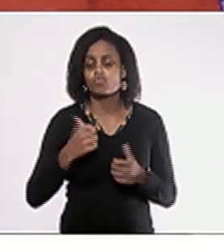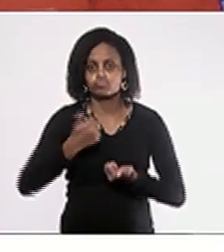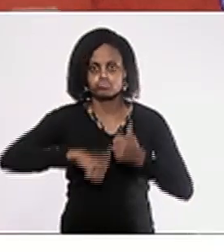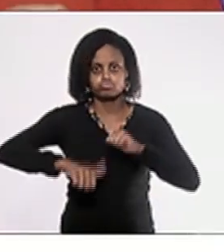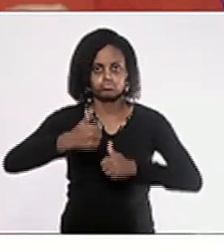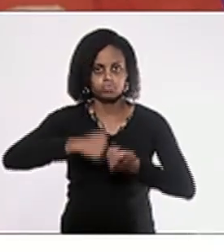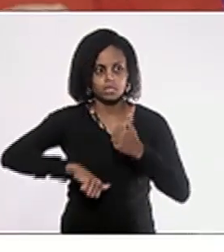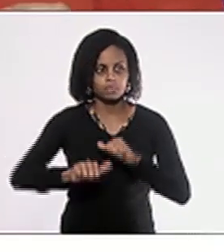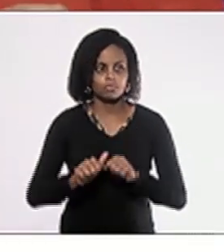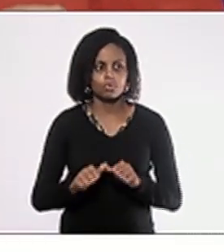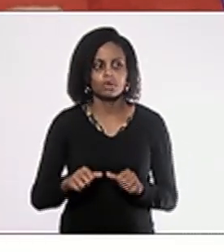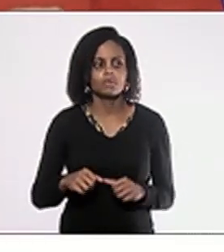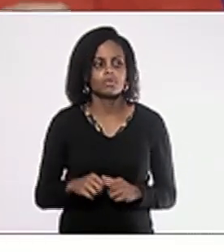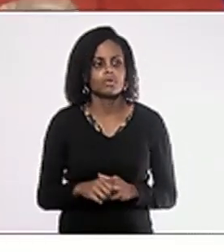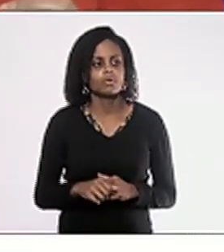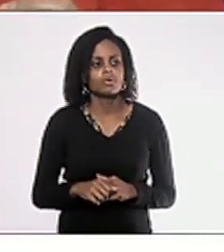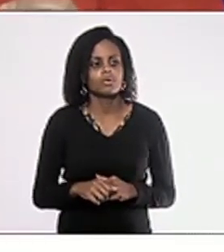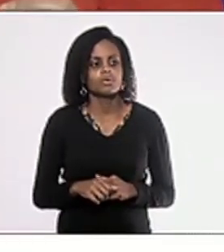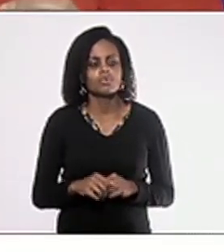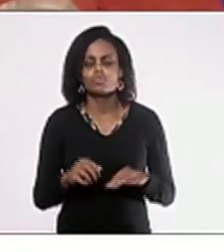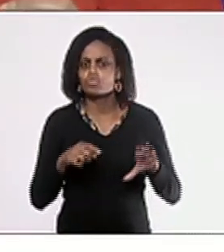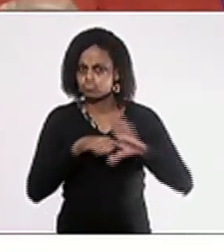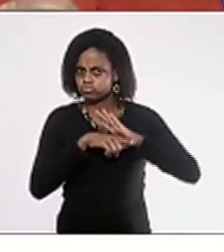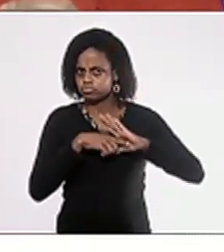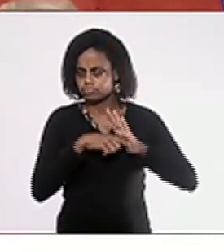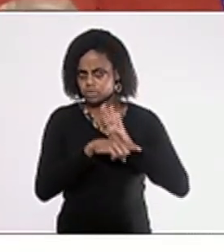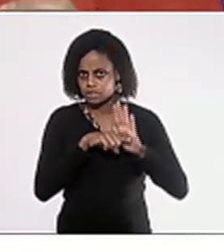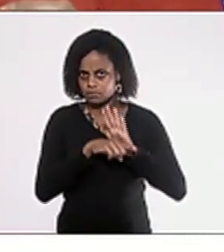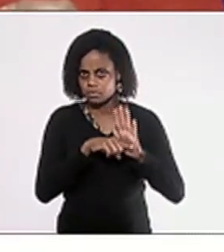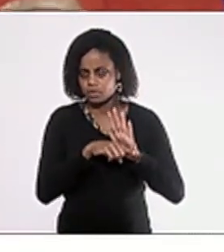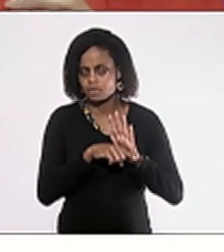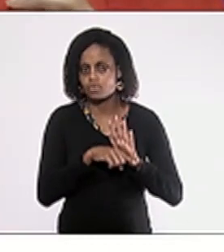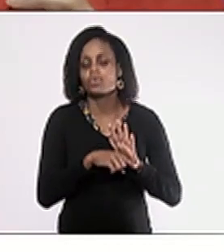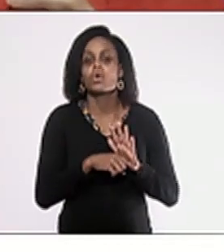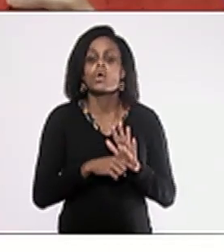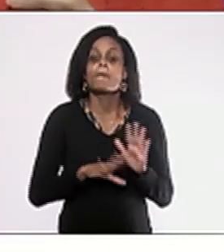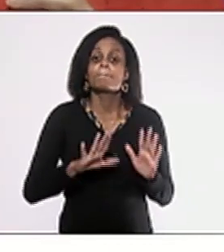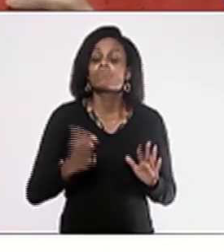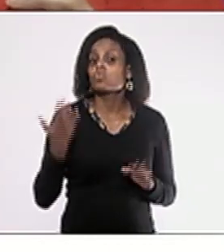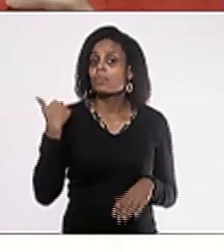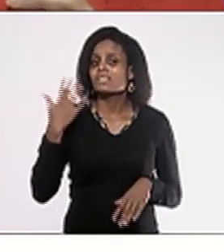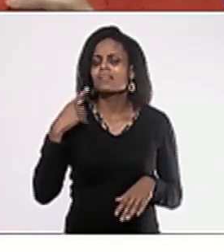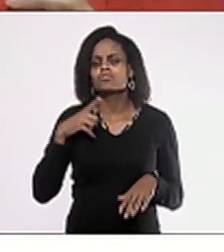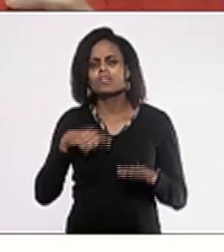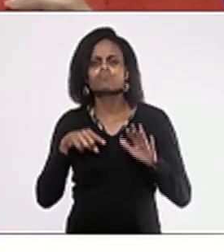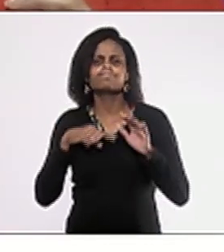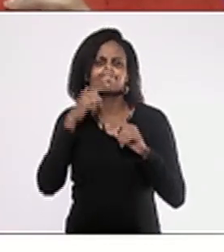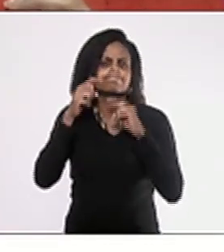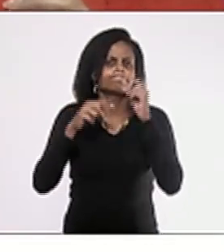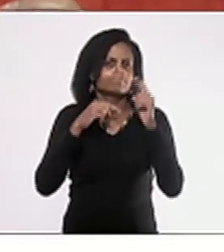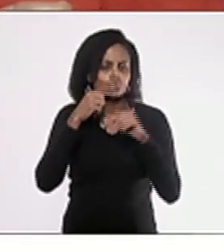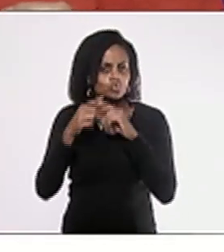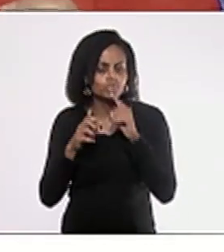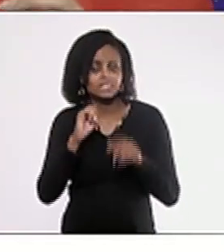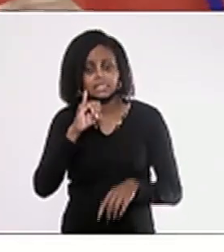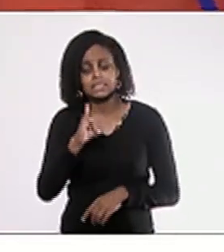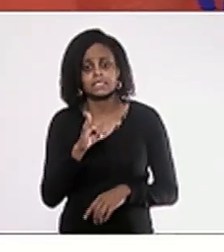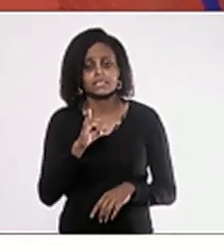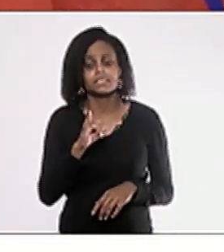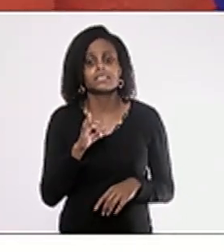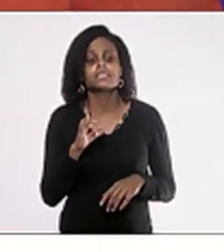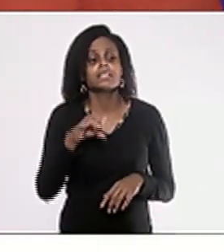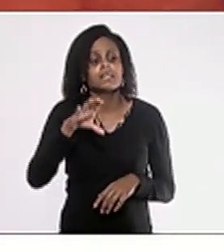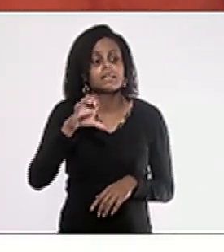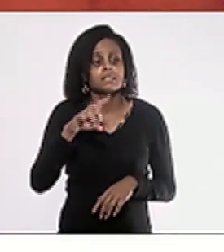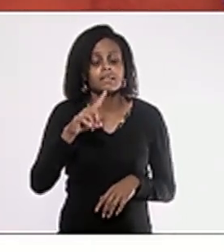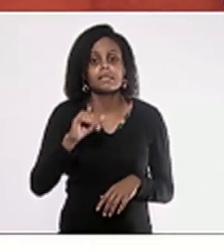laboratório, um moderno laboratório de aferição. No passado, tinha muito questionamento com relação a ser um